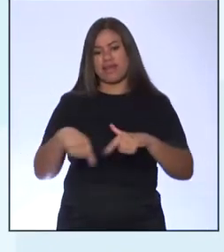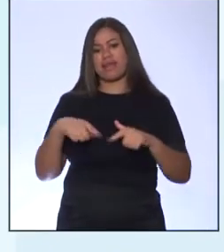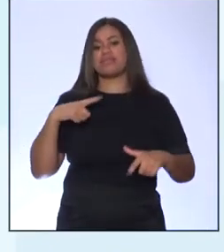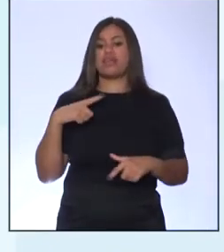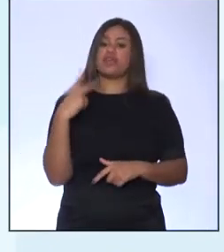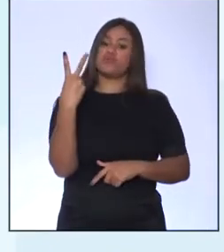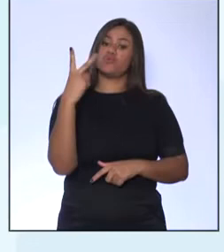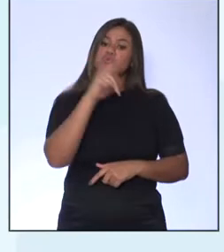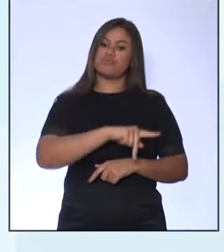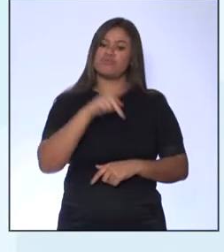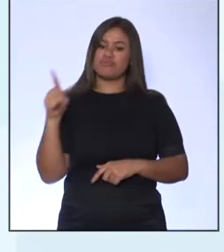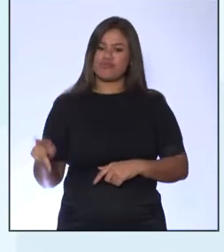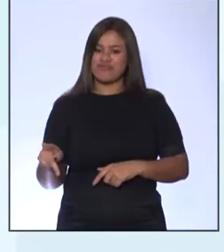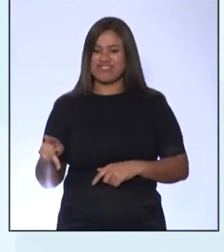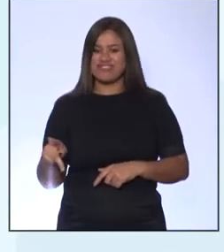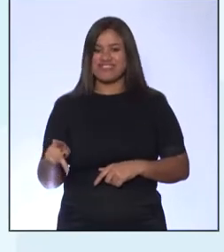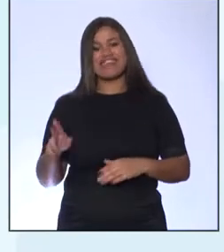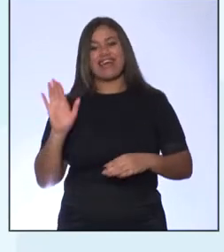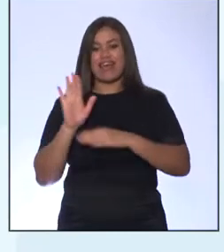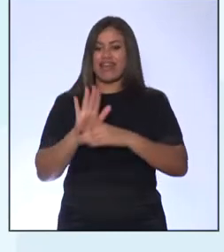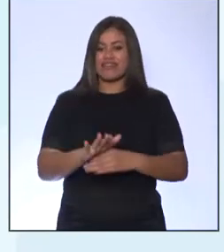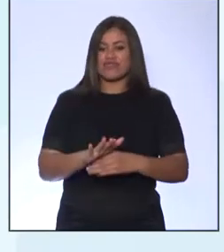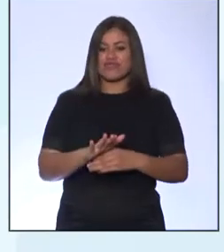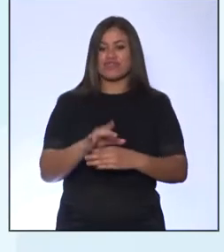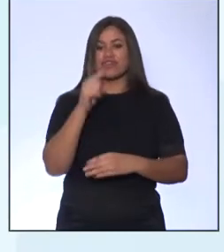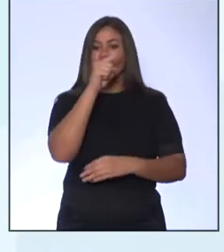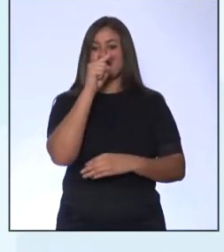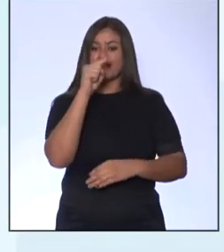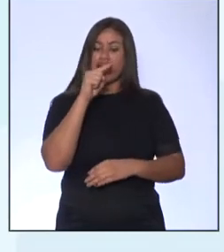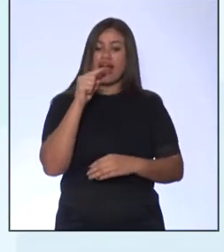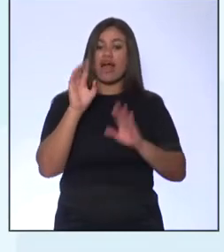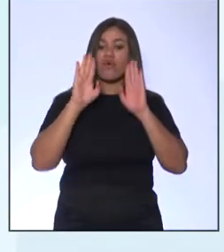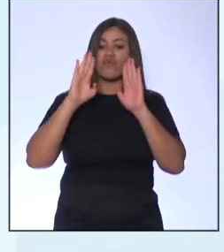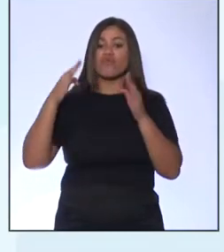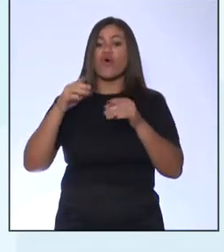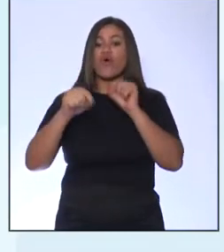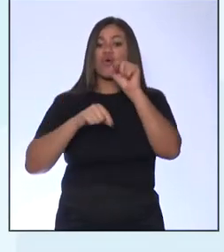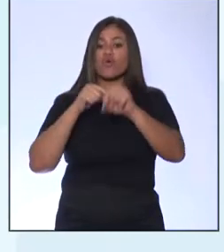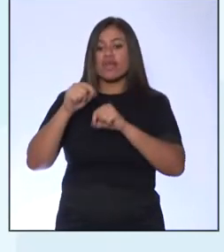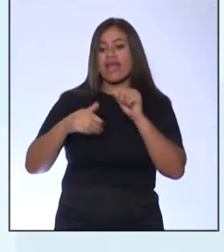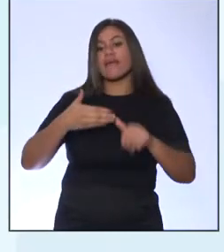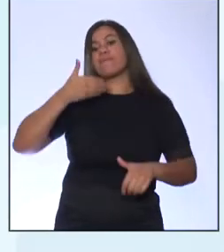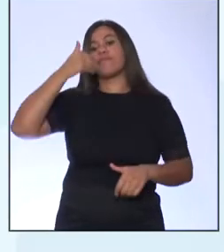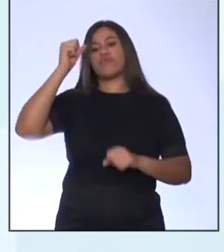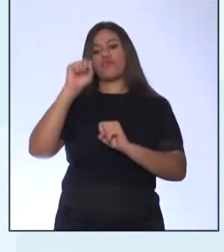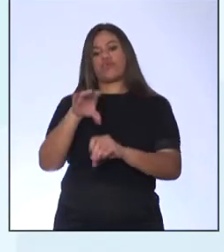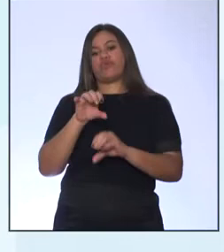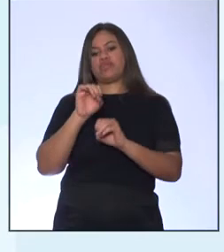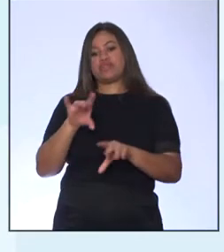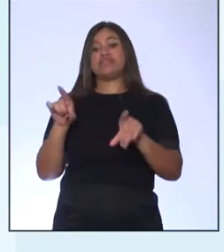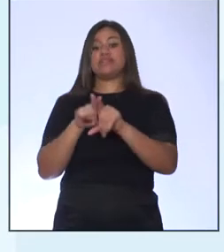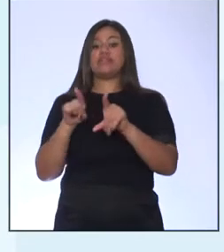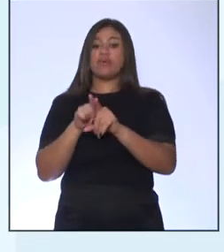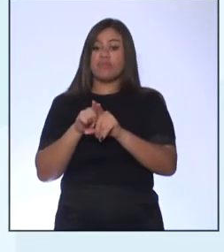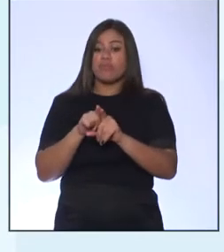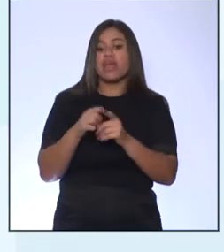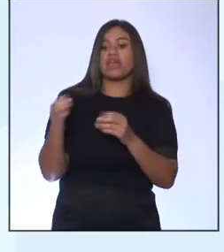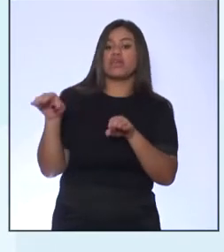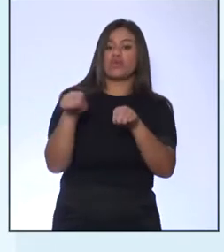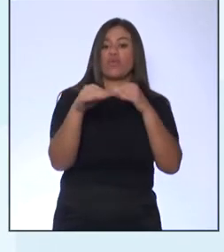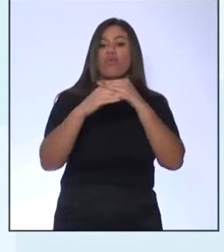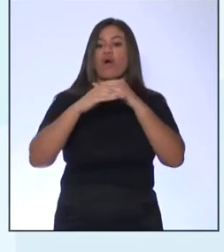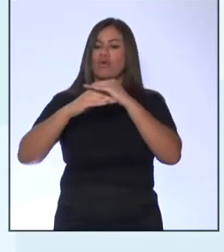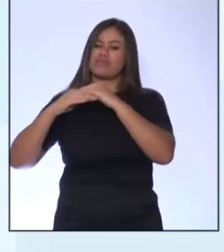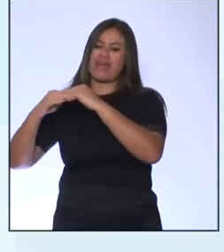que ele trabalha, o Estado do Ceará, tanto na perspectiva de melhorar a aprendizagem, mas também com equidade. Eu acho que esse